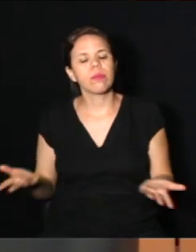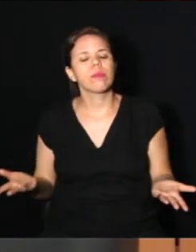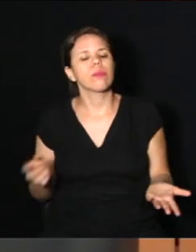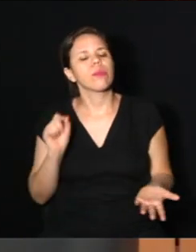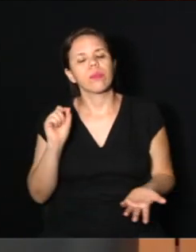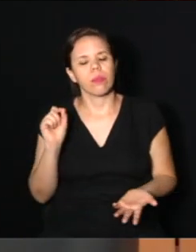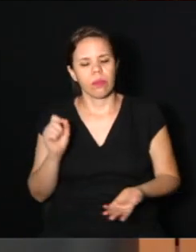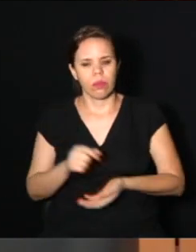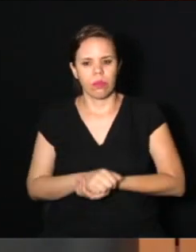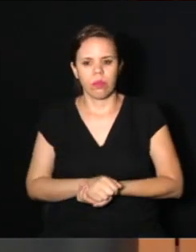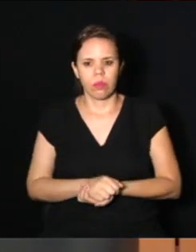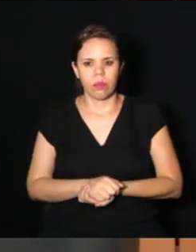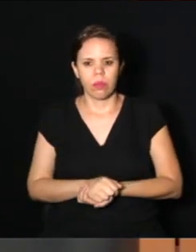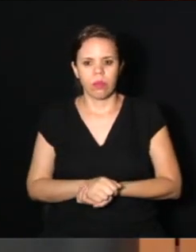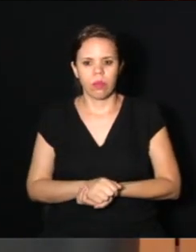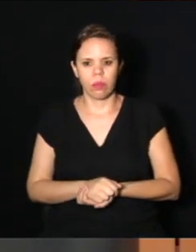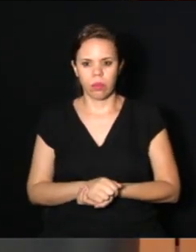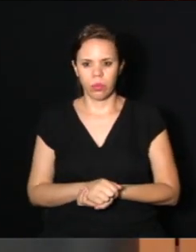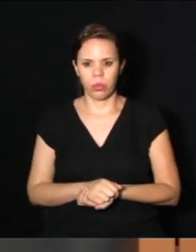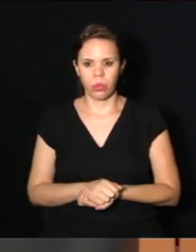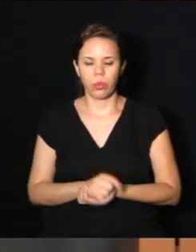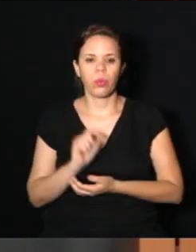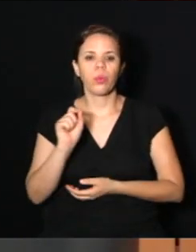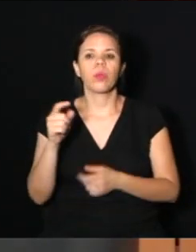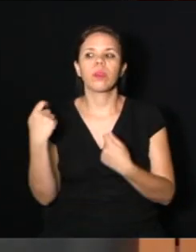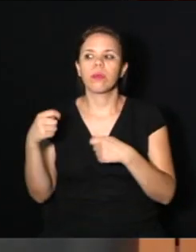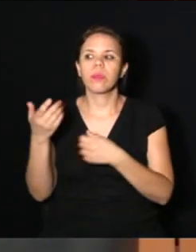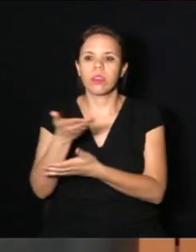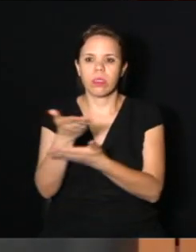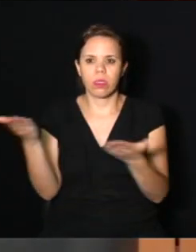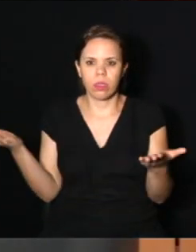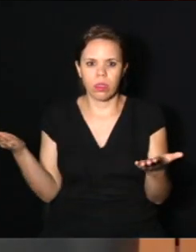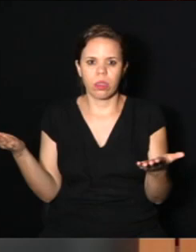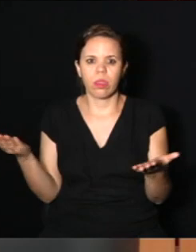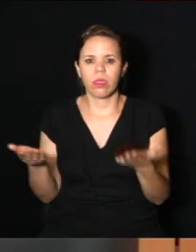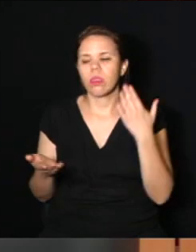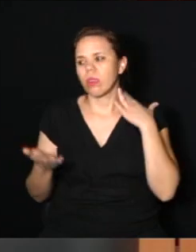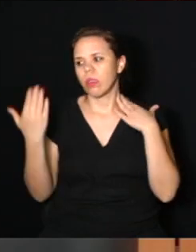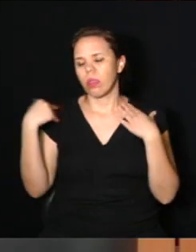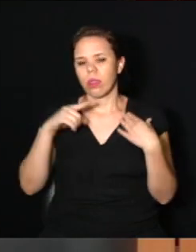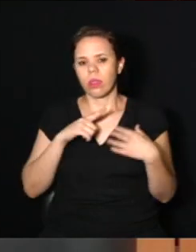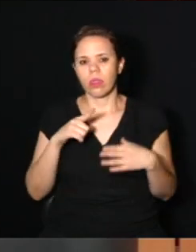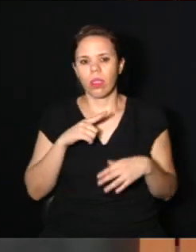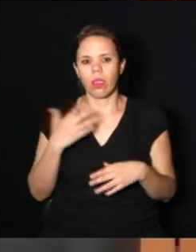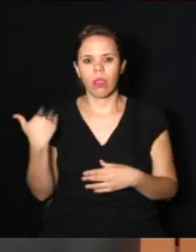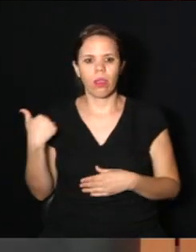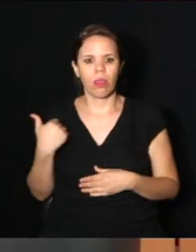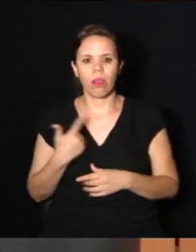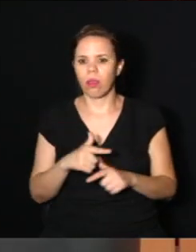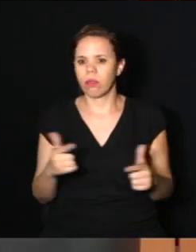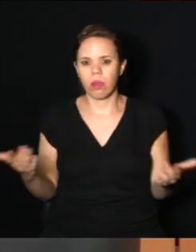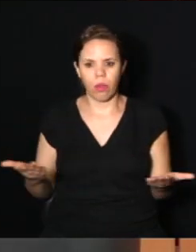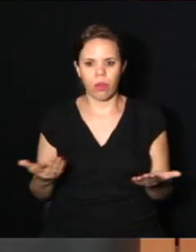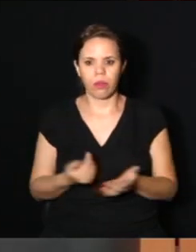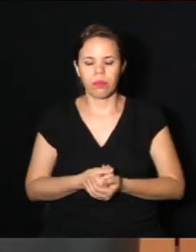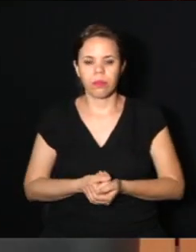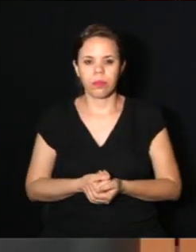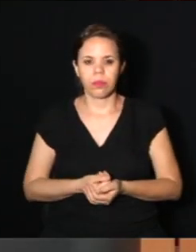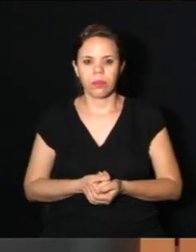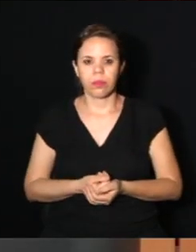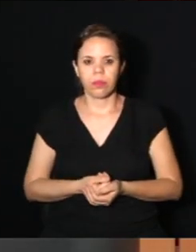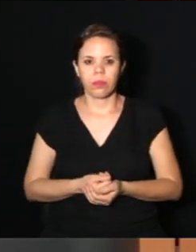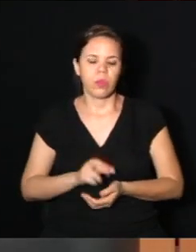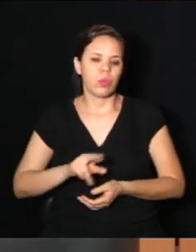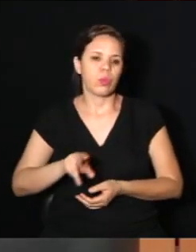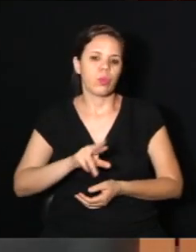assim, muito daquilo que eles precisam e que estavam tendo anteriormente, não está tendo agora. Não é